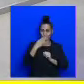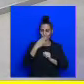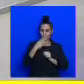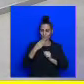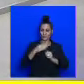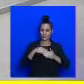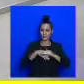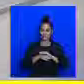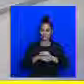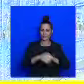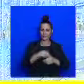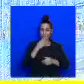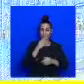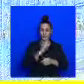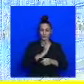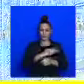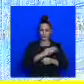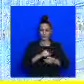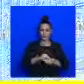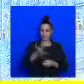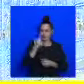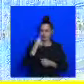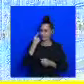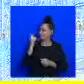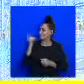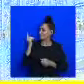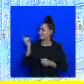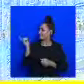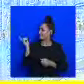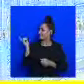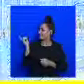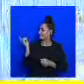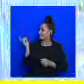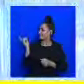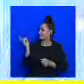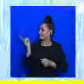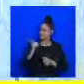time. Bolas posicionadas. Valendo!